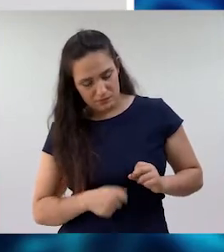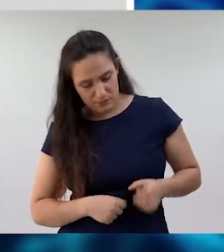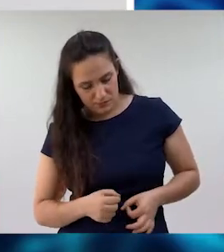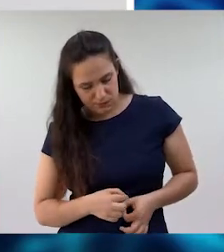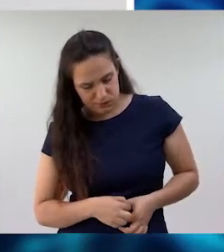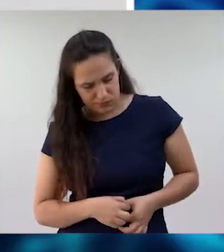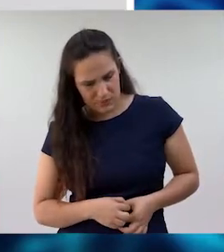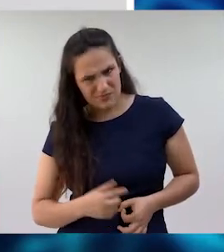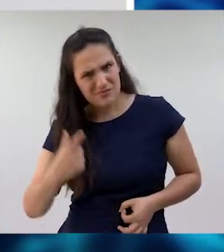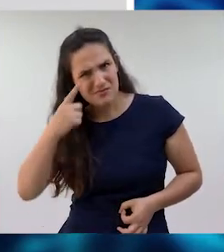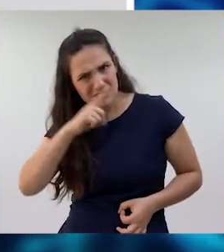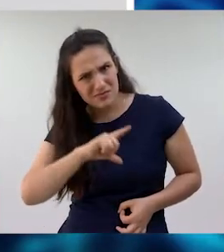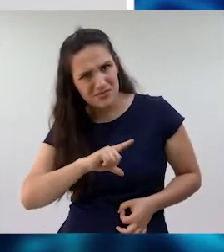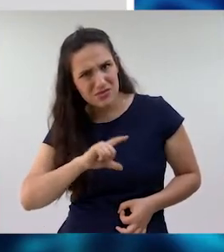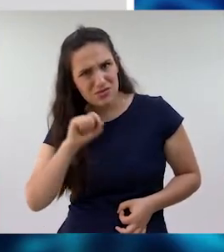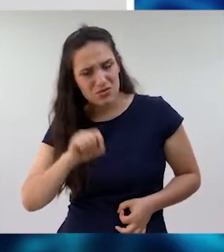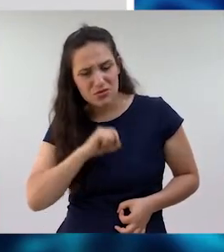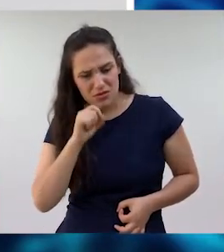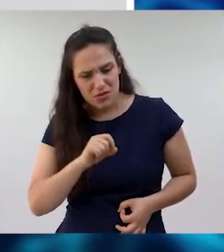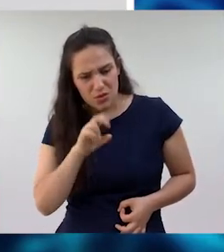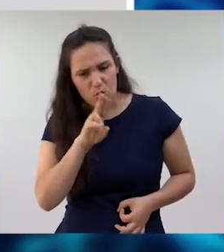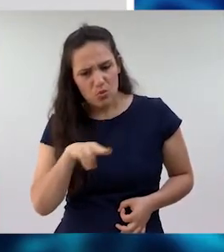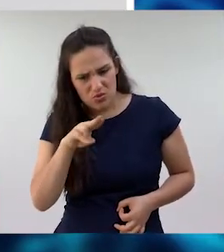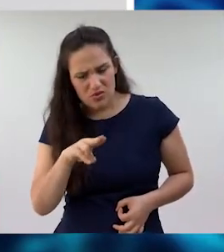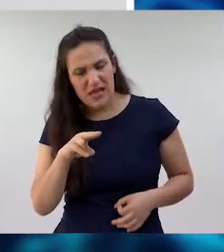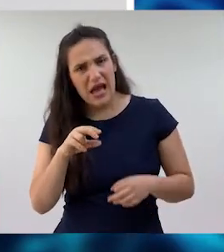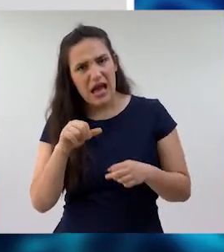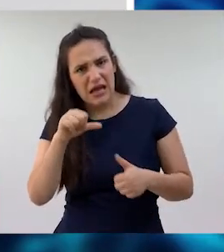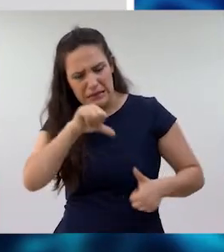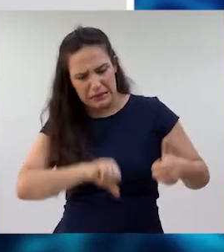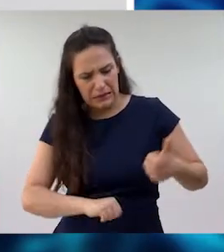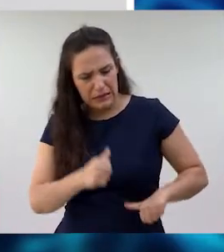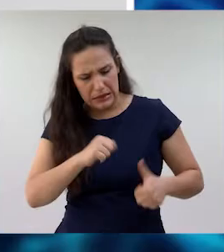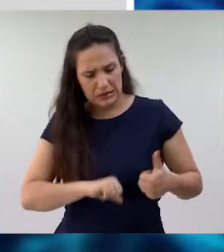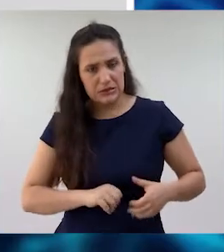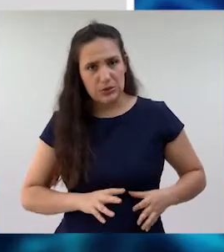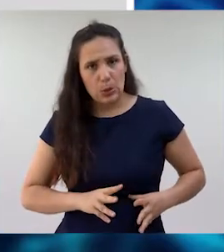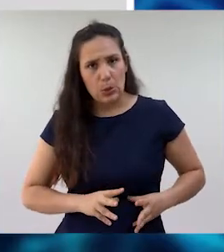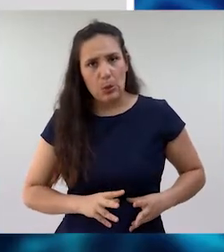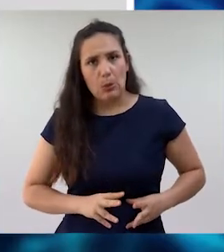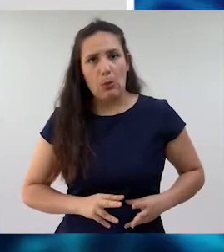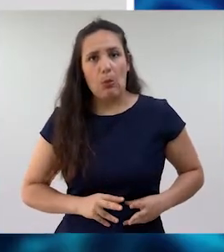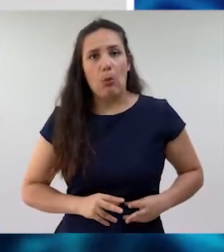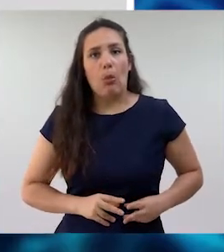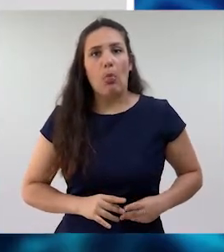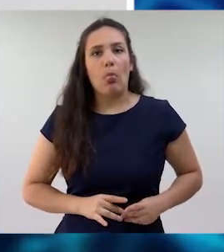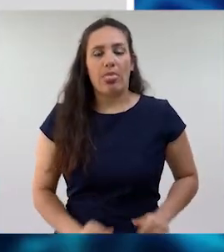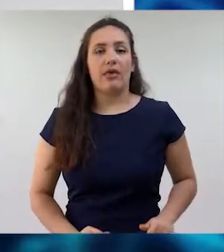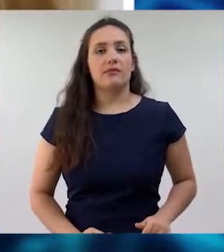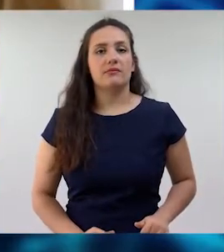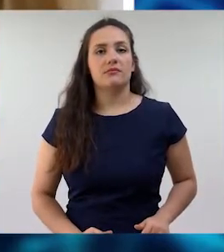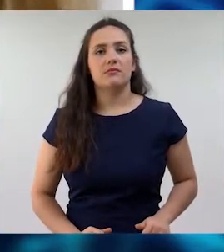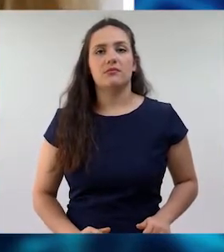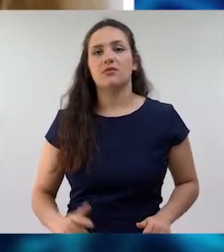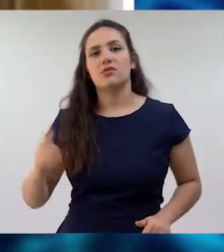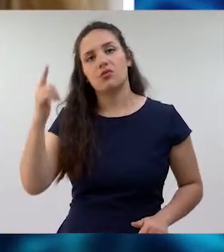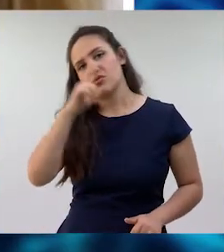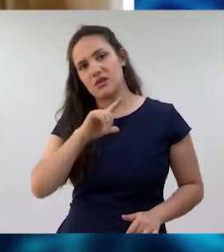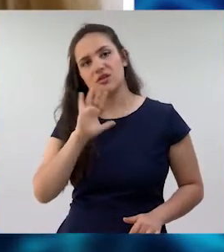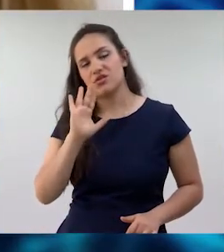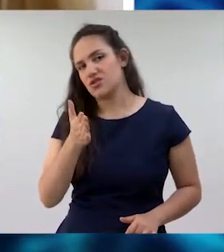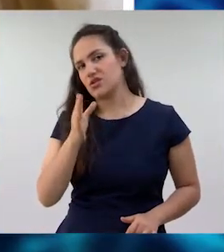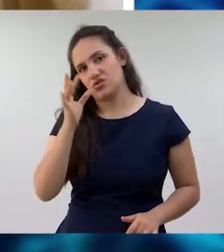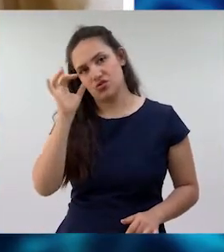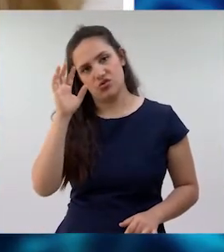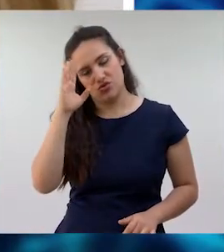a margem que a gente consegue ressecar e conforme o grau de invasão dele na parede do intestino, pode ser que ele esteja tratado